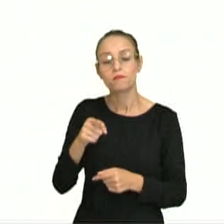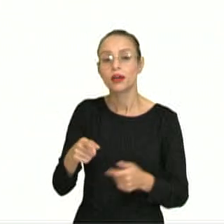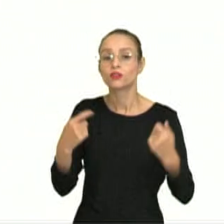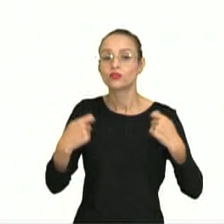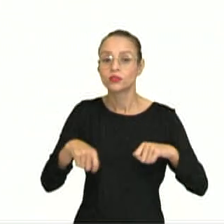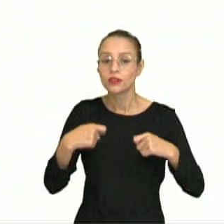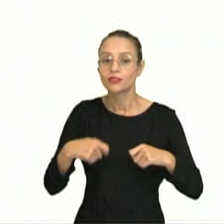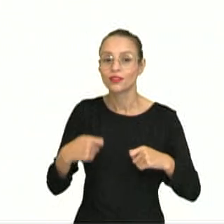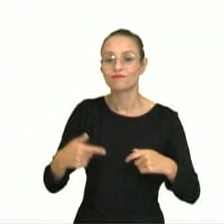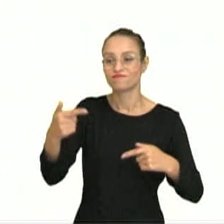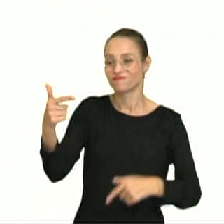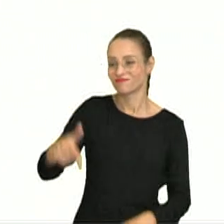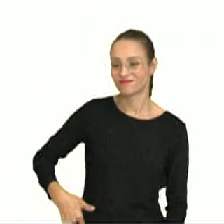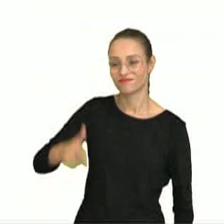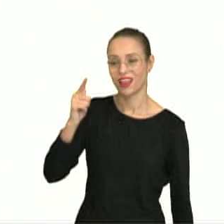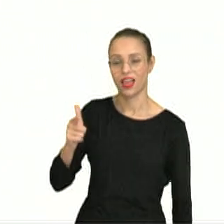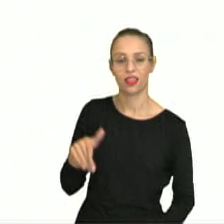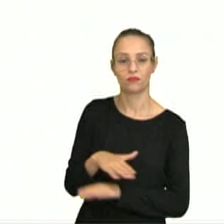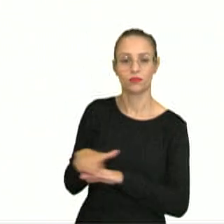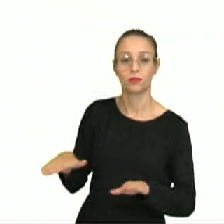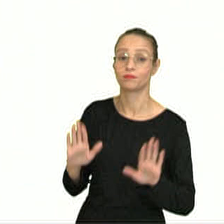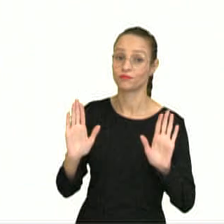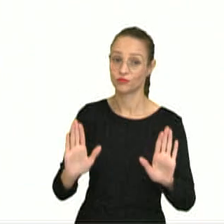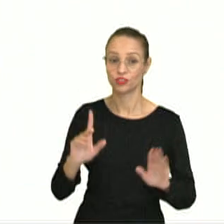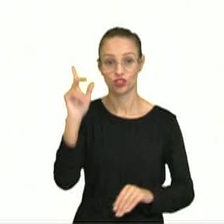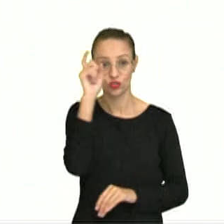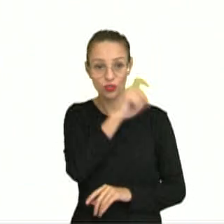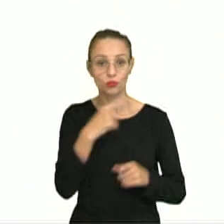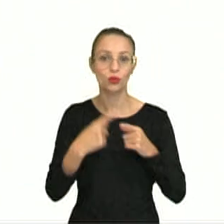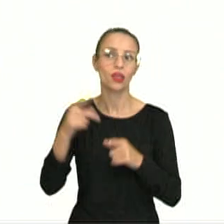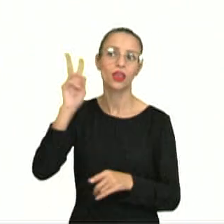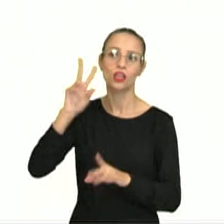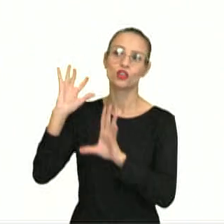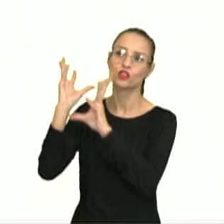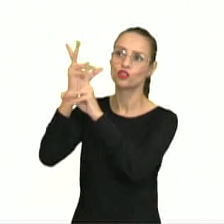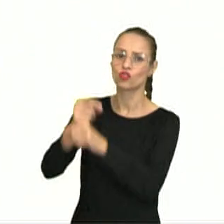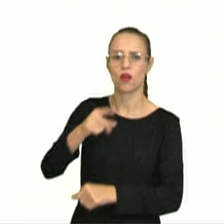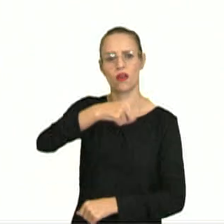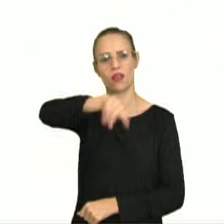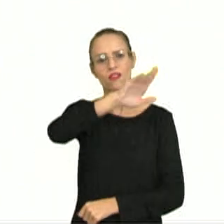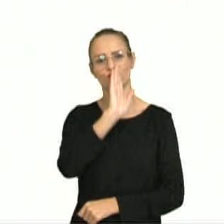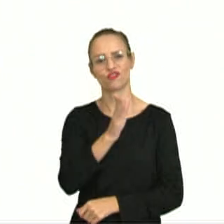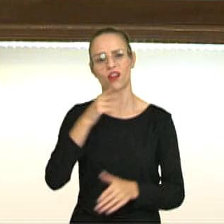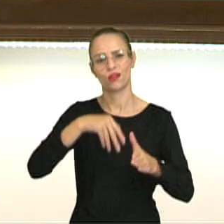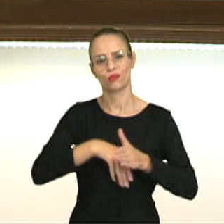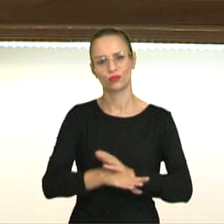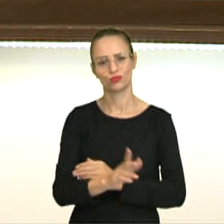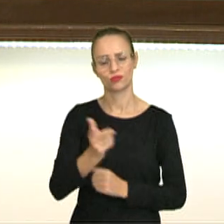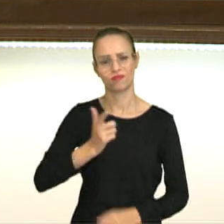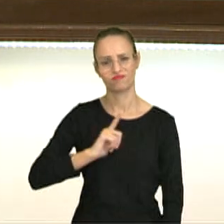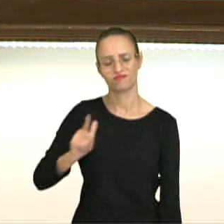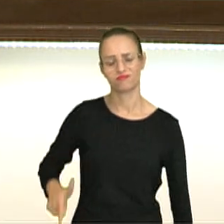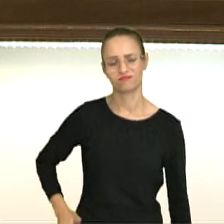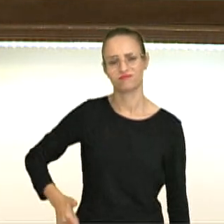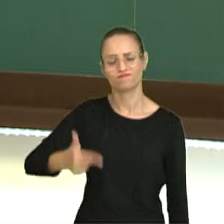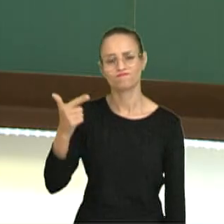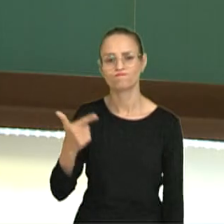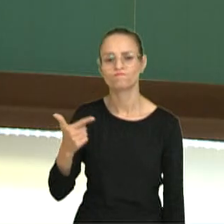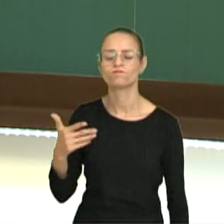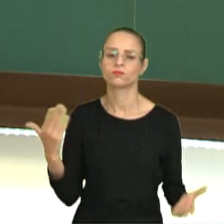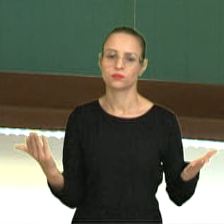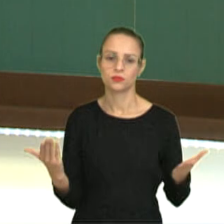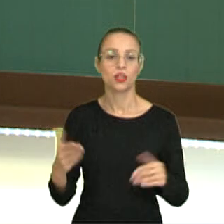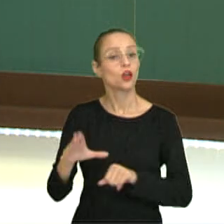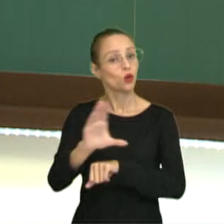necessidade de desarmamento. Ainda assim é muito difícil, porque historicamente eles estão acostumados a portarem armas. Então, assim, a